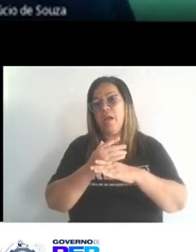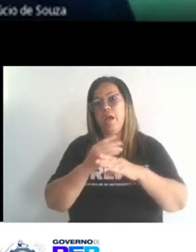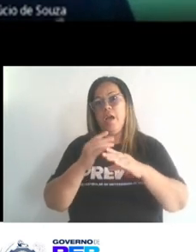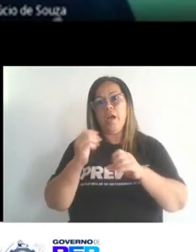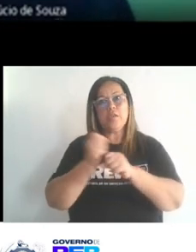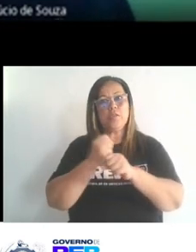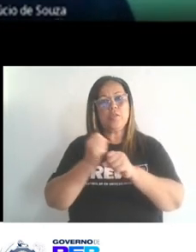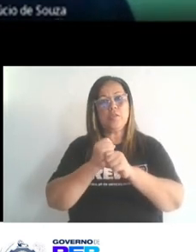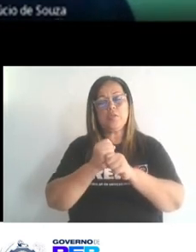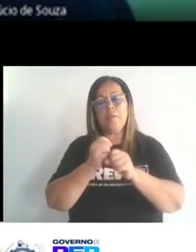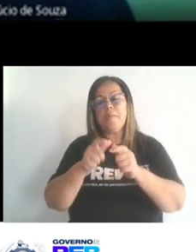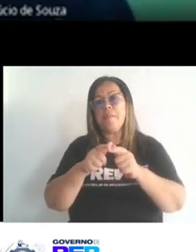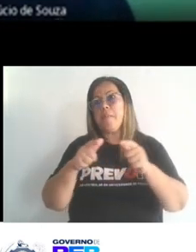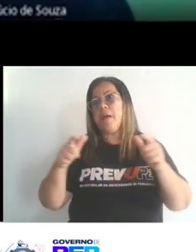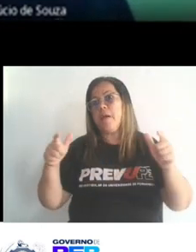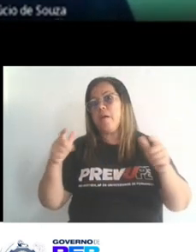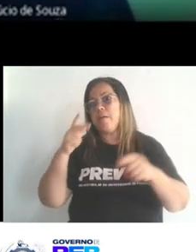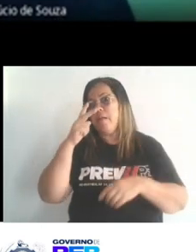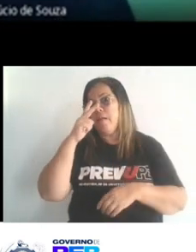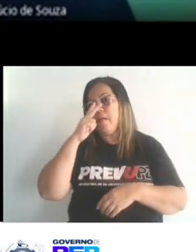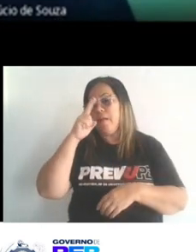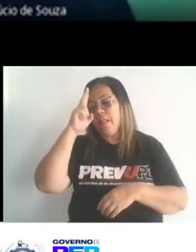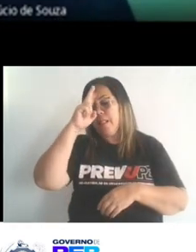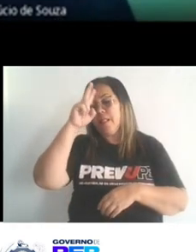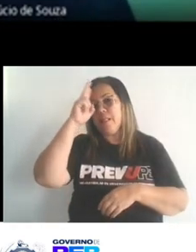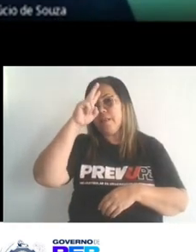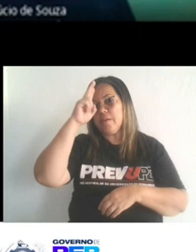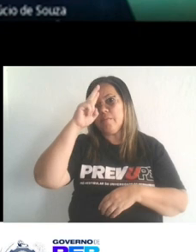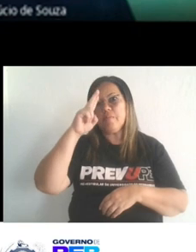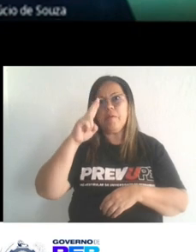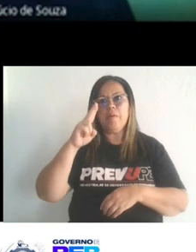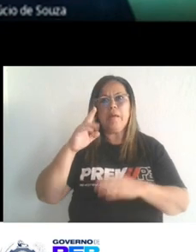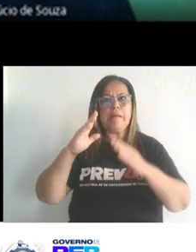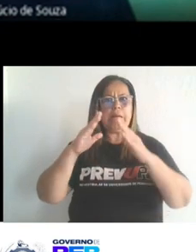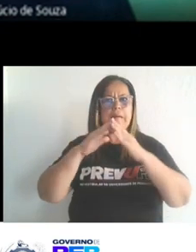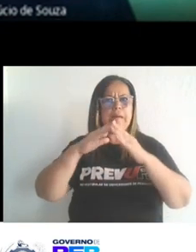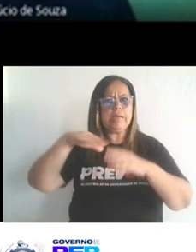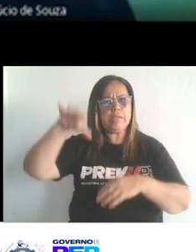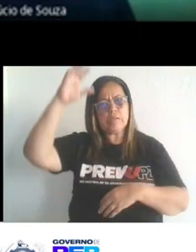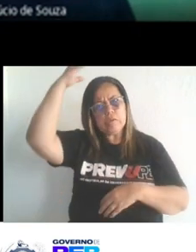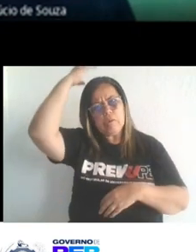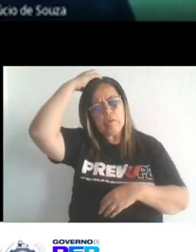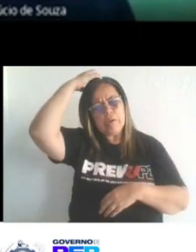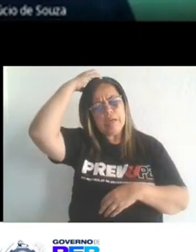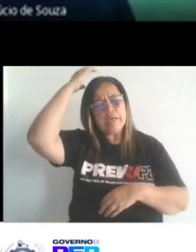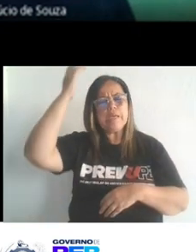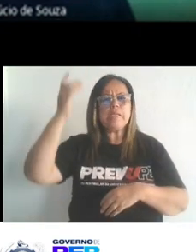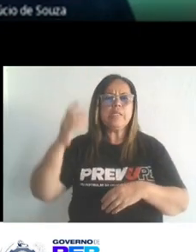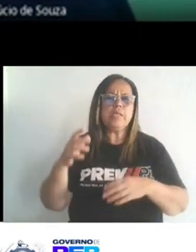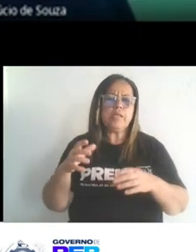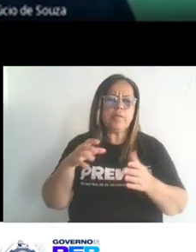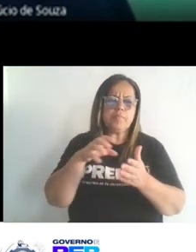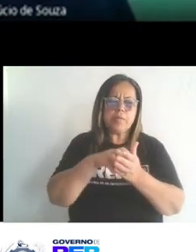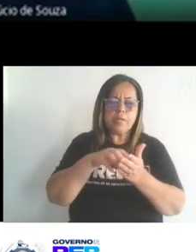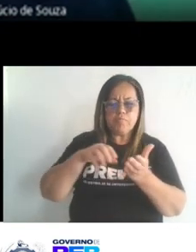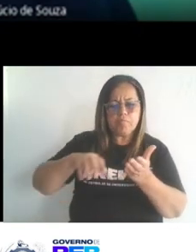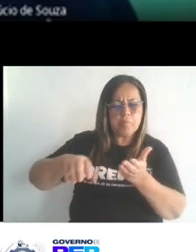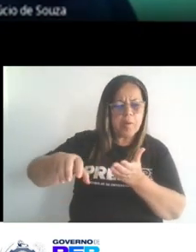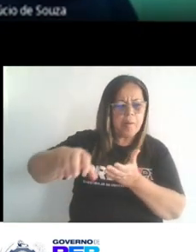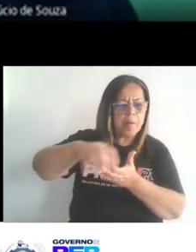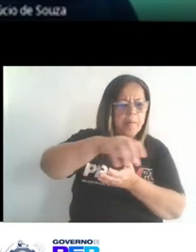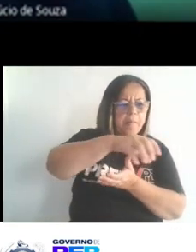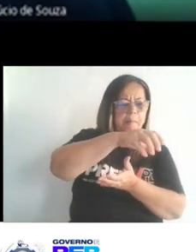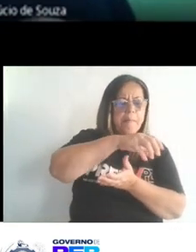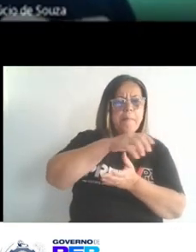templos palácios etc ao redor do centro as construções são menores e se parece com